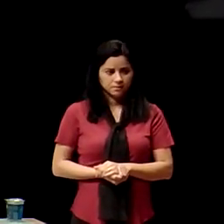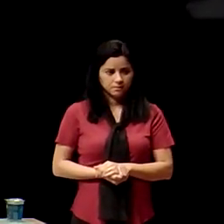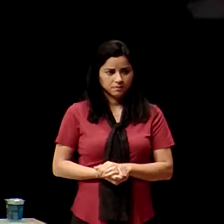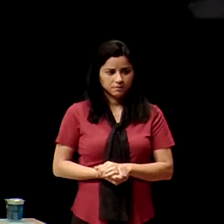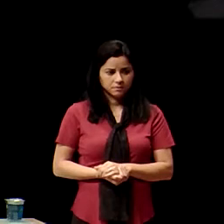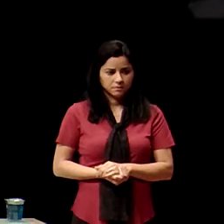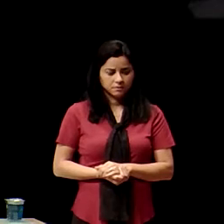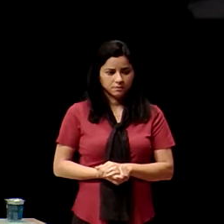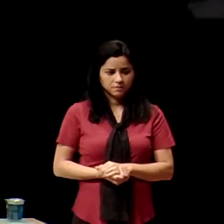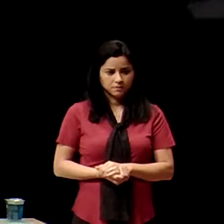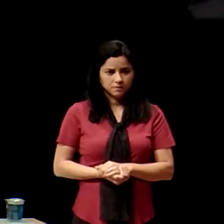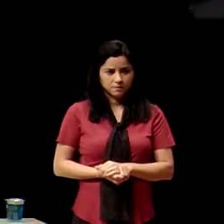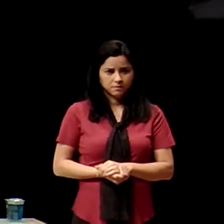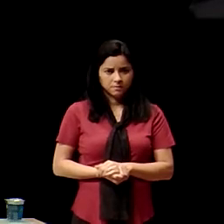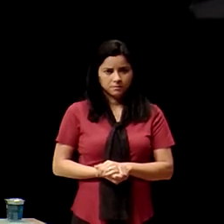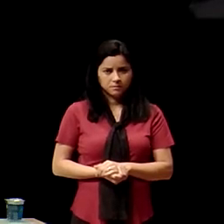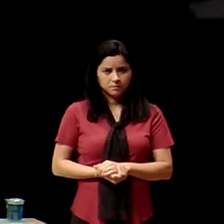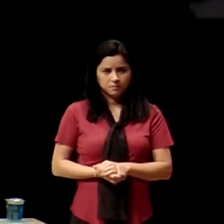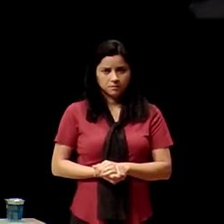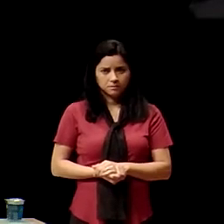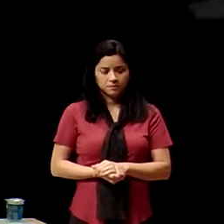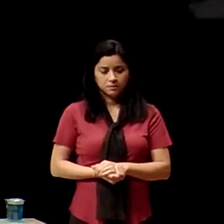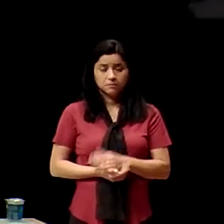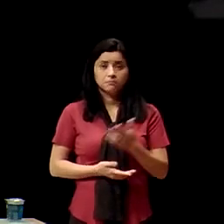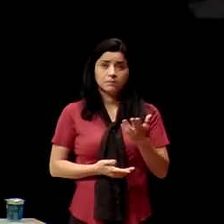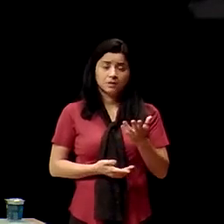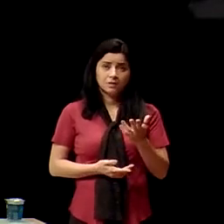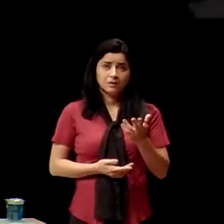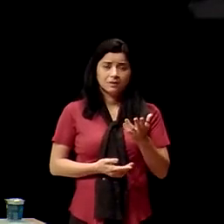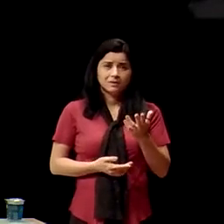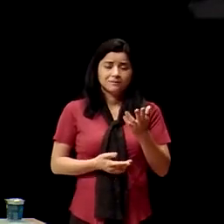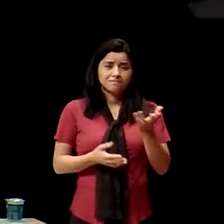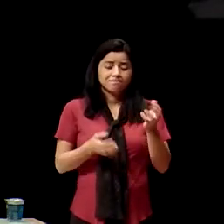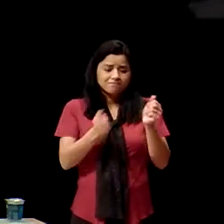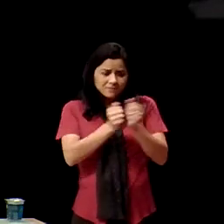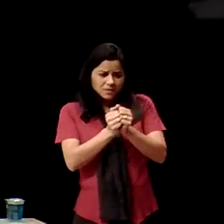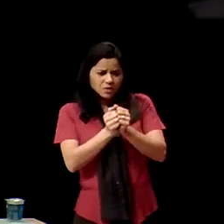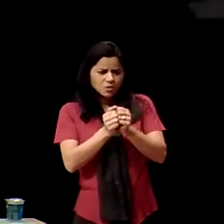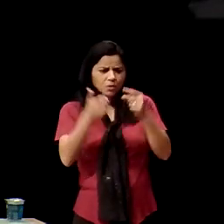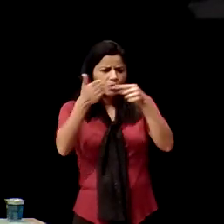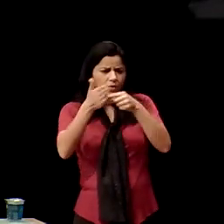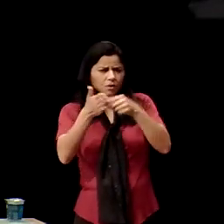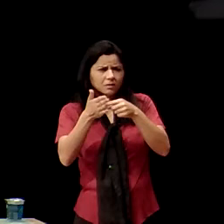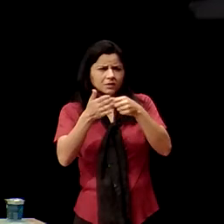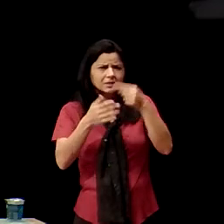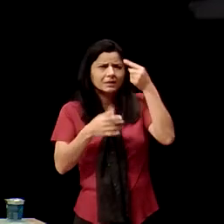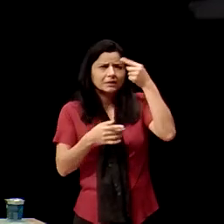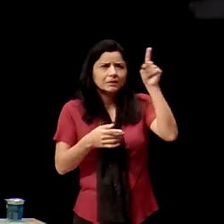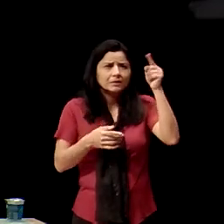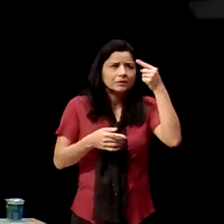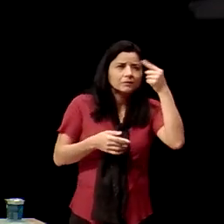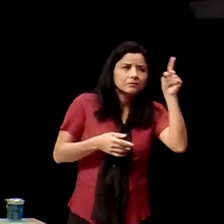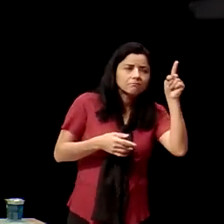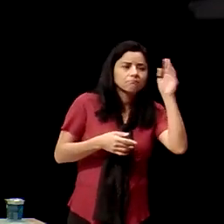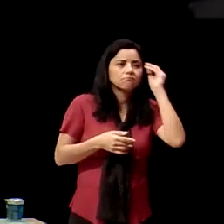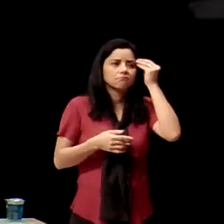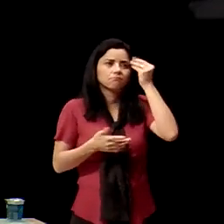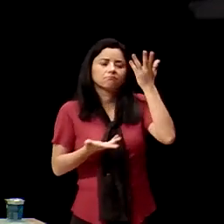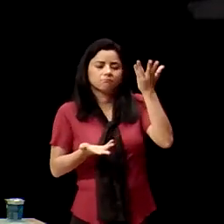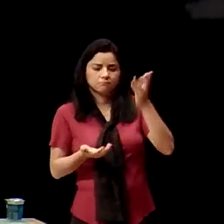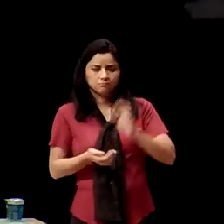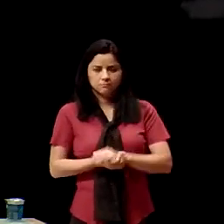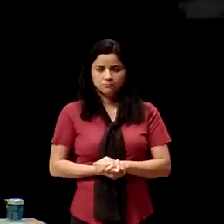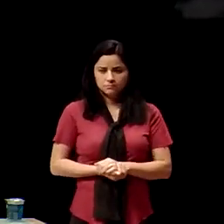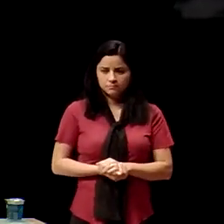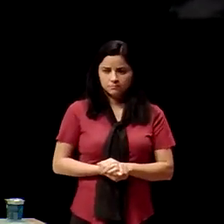relevant comprehensive ideas. Então traz a própria missão ideias compreensivas.